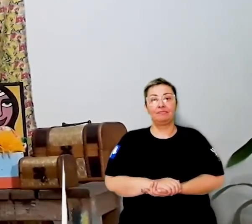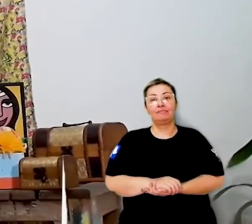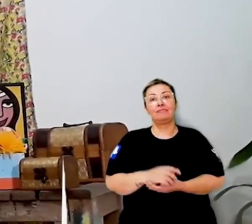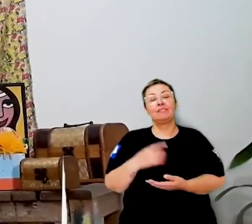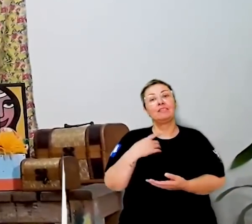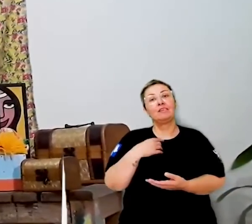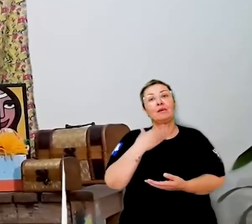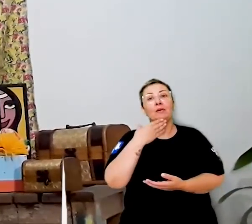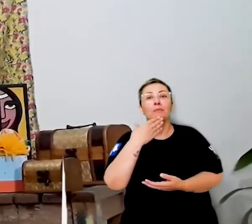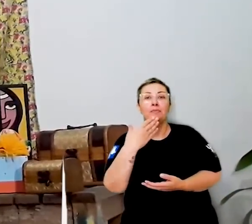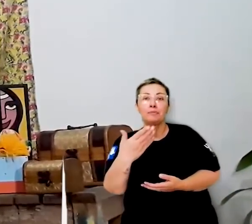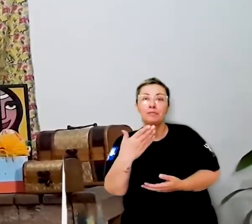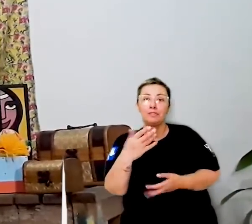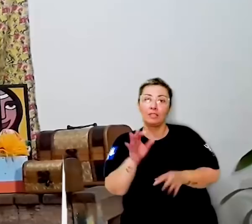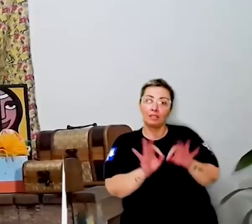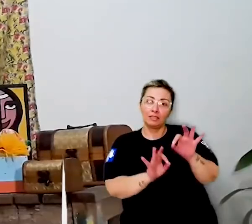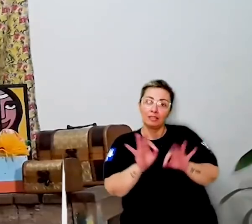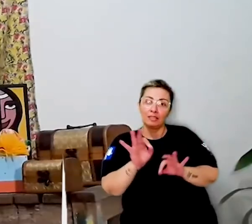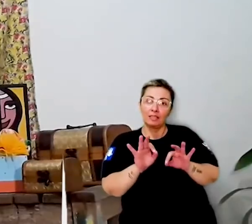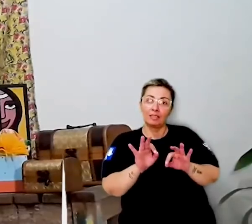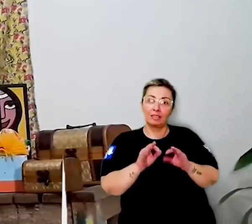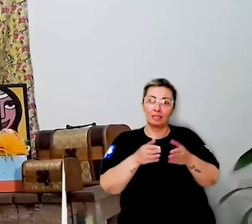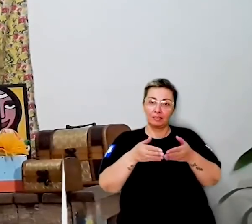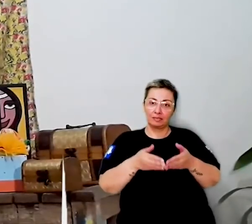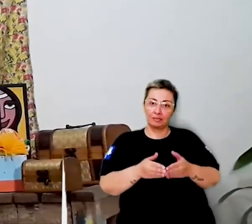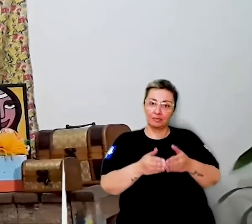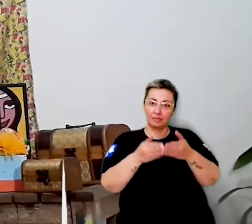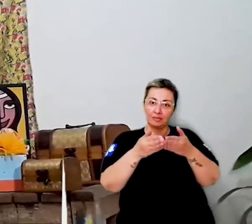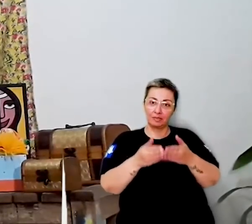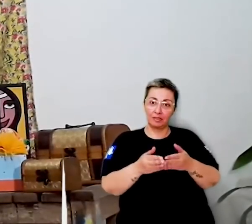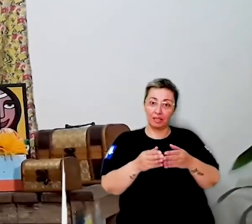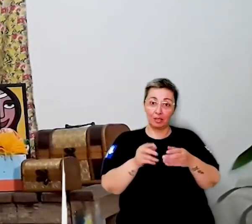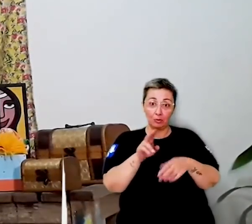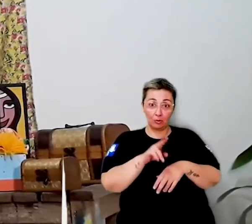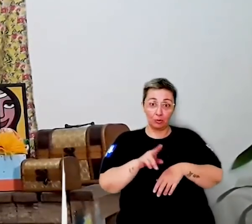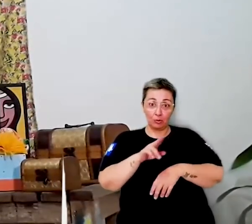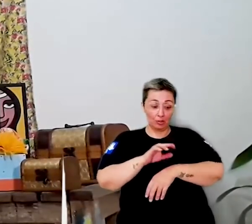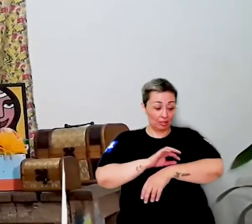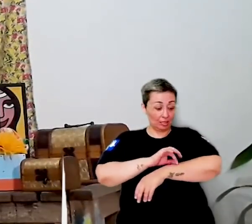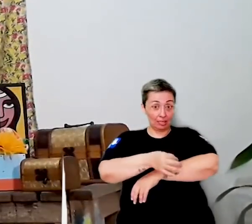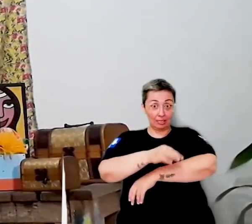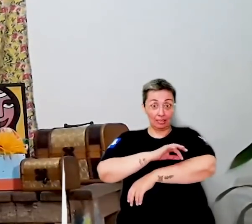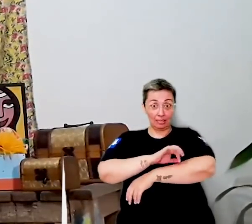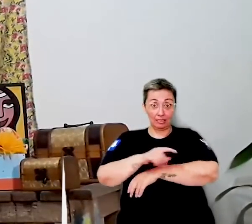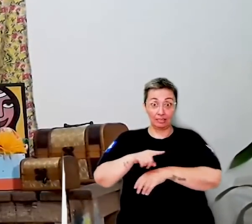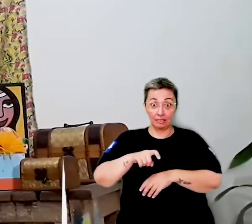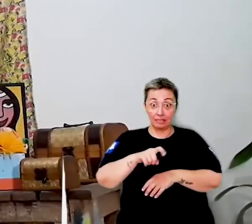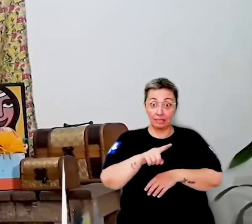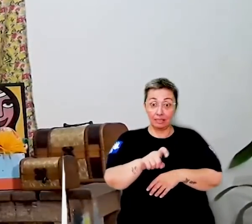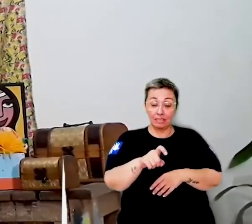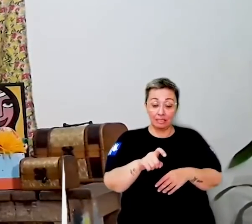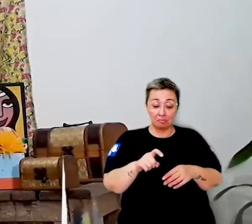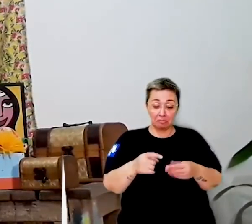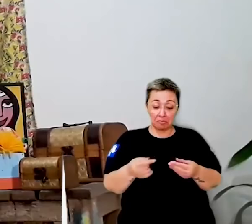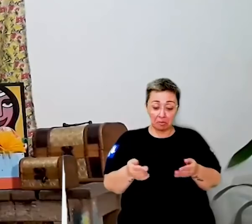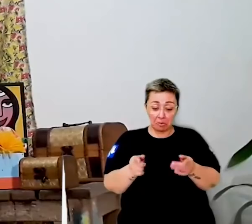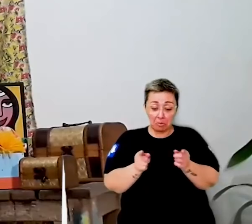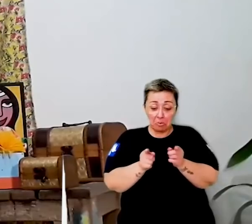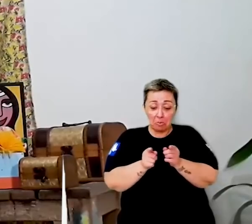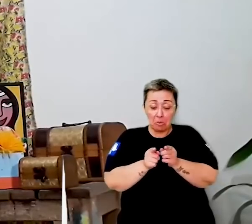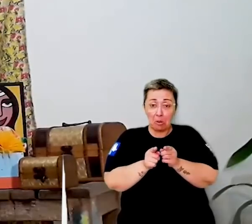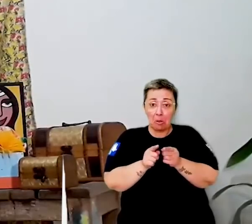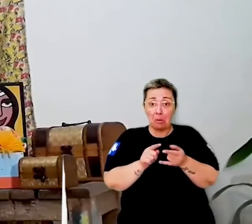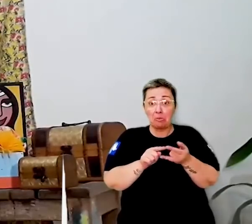Mandei fazer um barquinho da casca do camarão. O barquinho saiu pequeno,